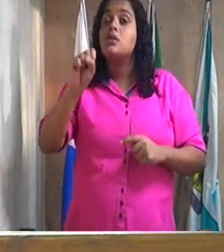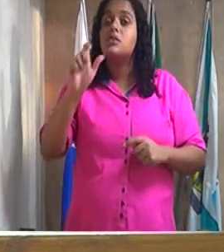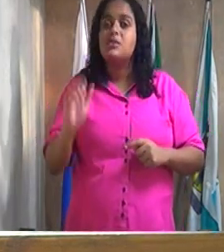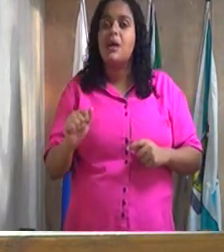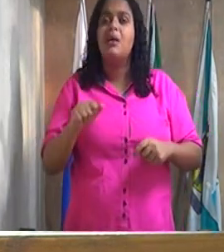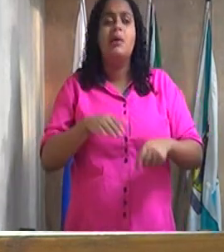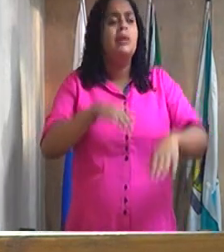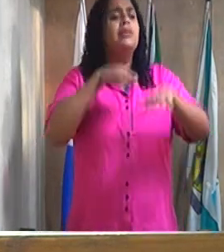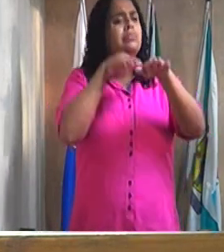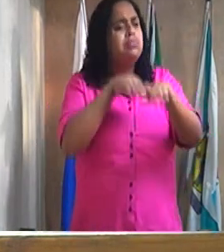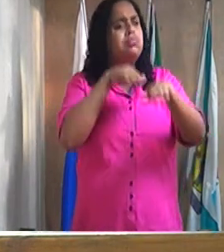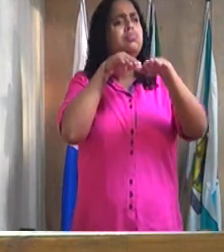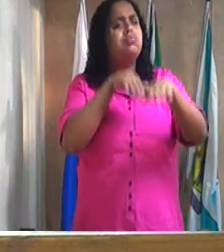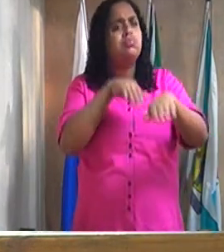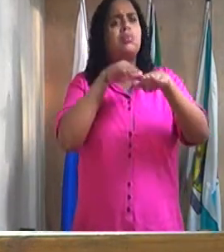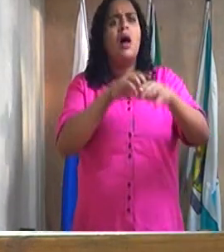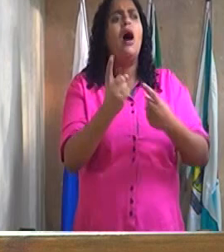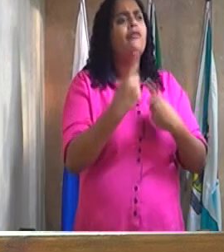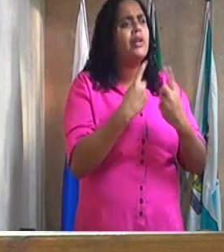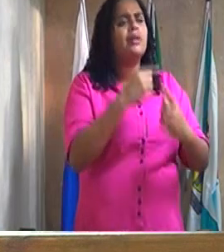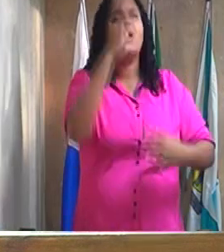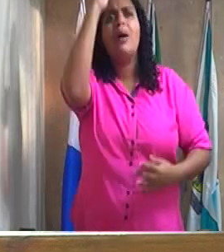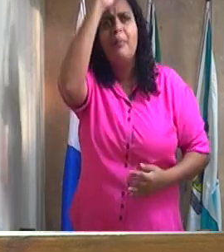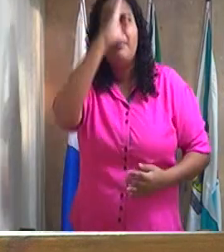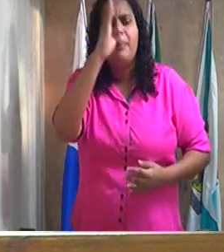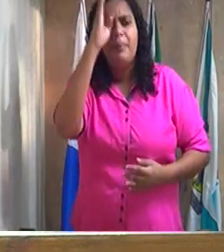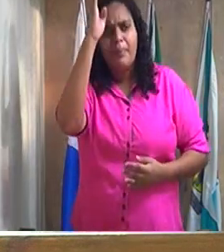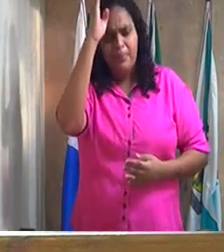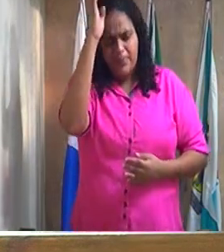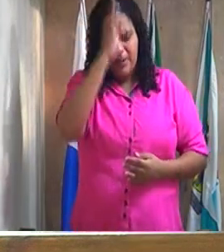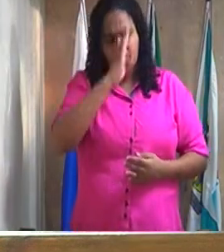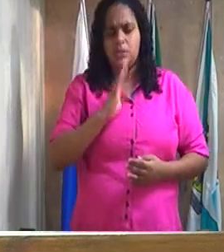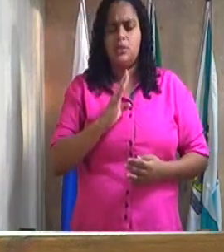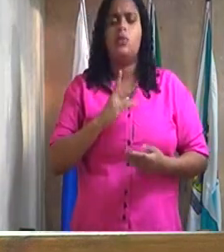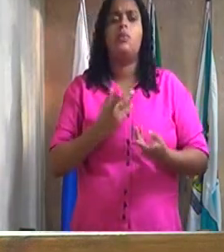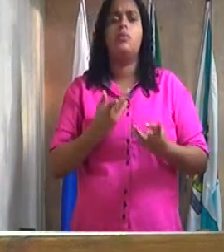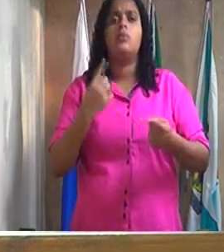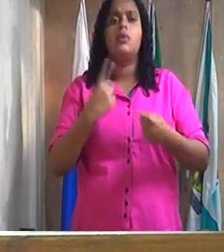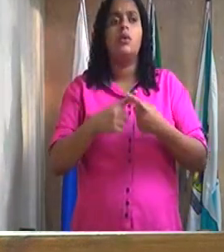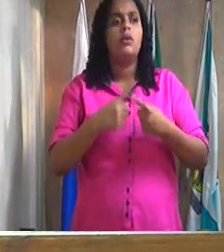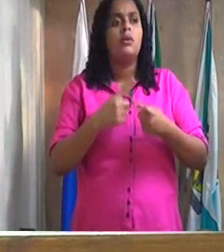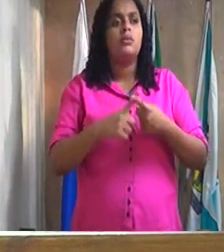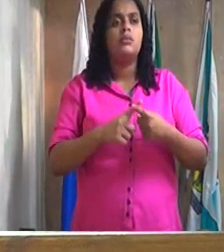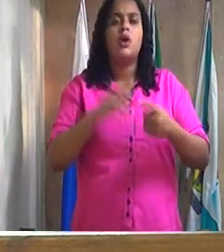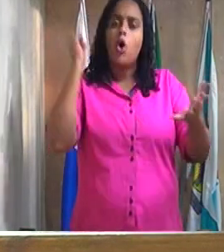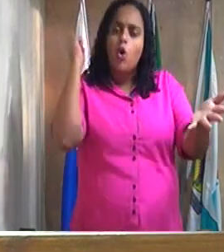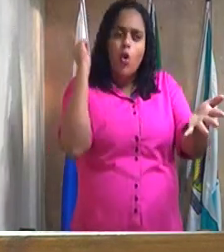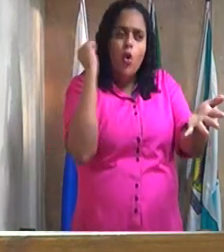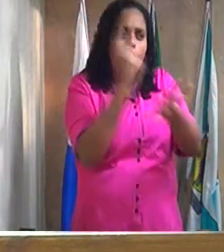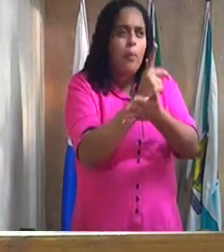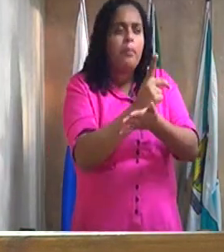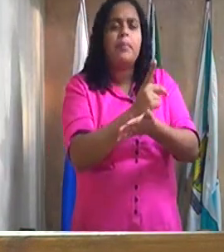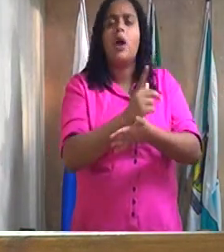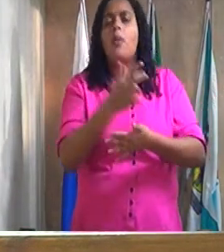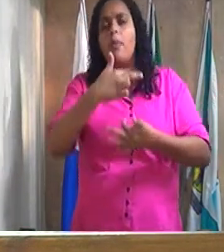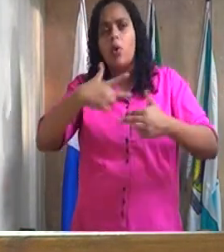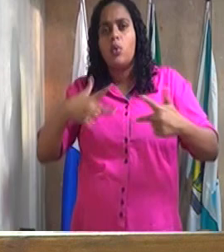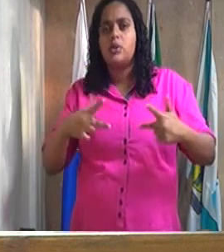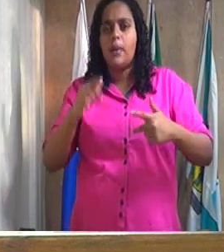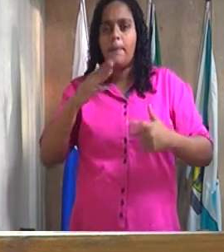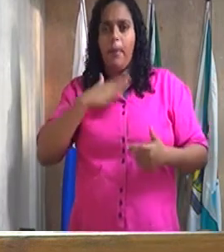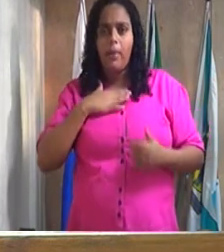Brasil, estava comentando com o vereador Valdeci, eu estava fazendo uma compra para a minha igreja